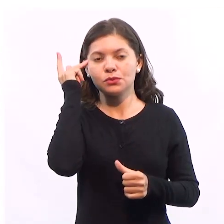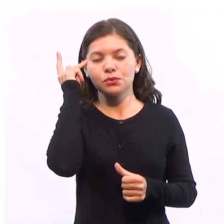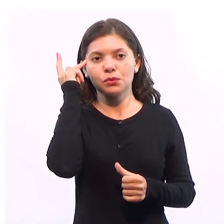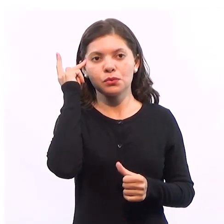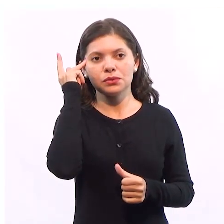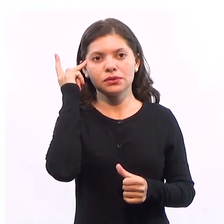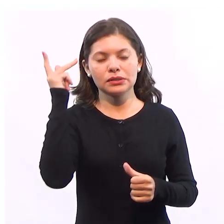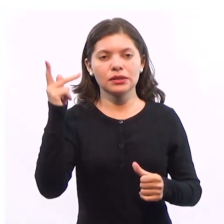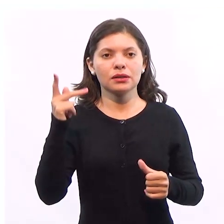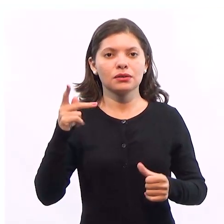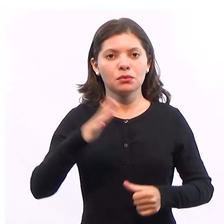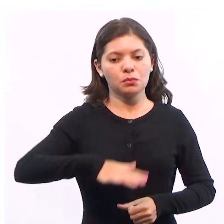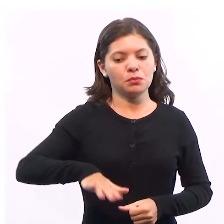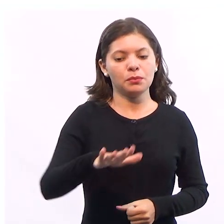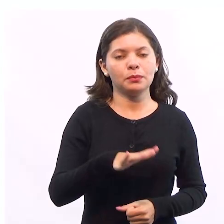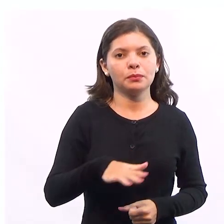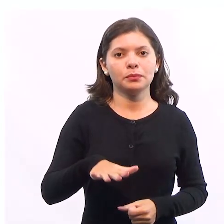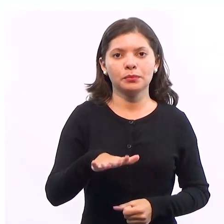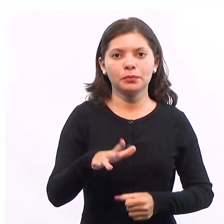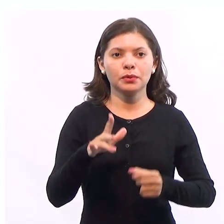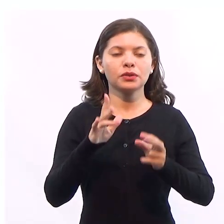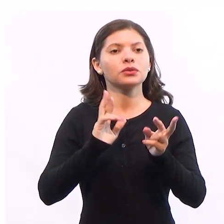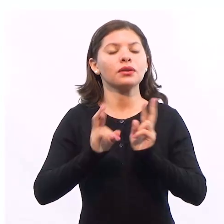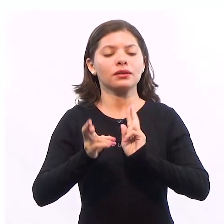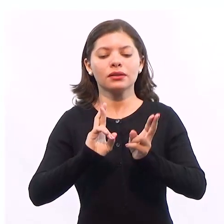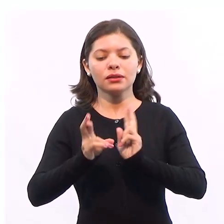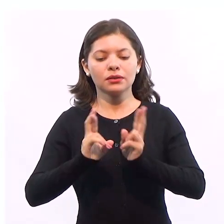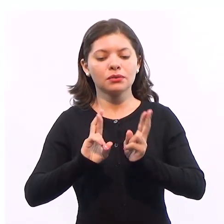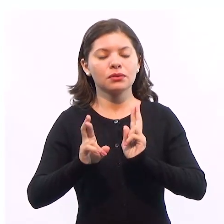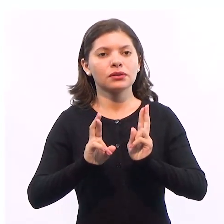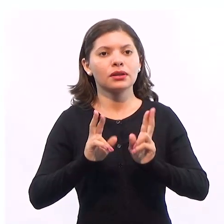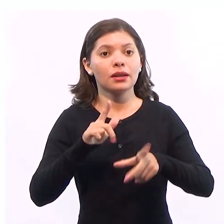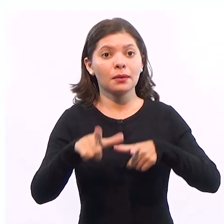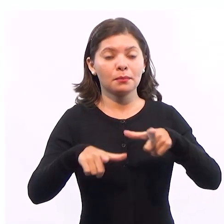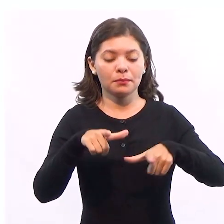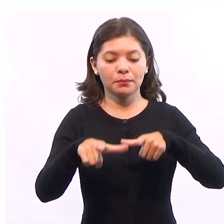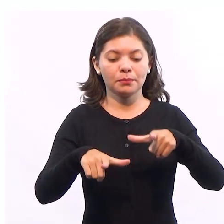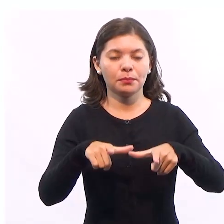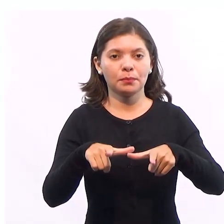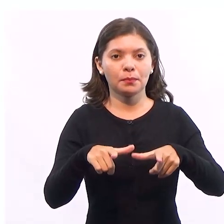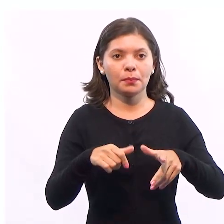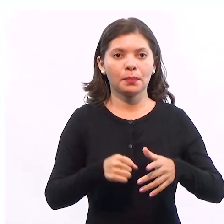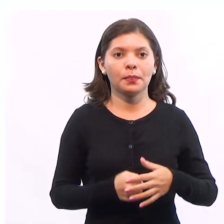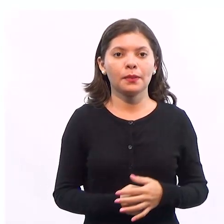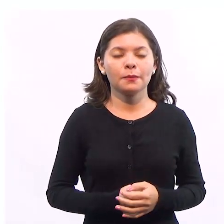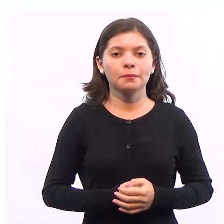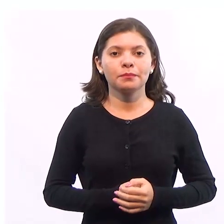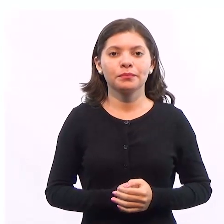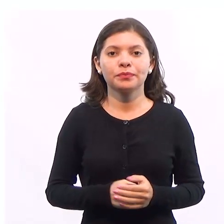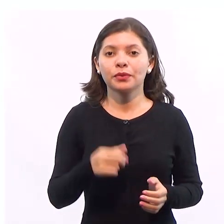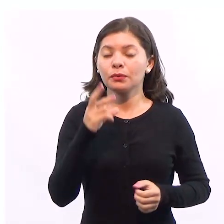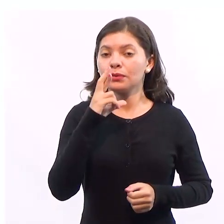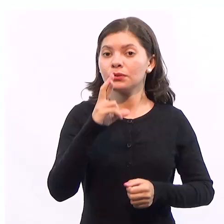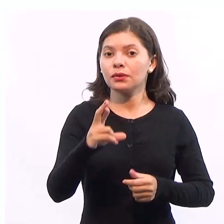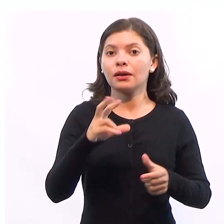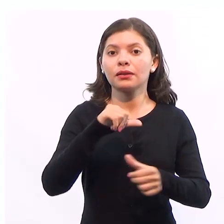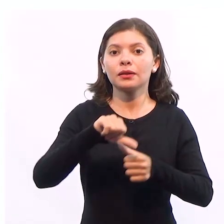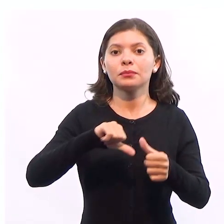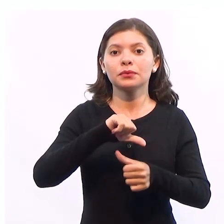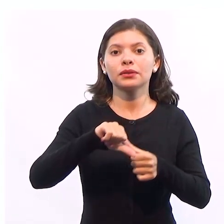mudar, tá, as pessoas, assim como o ambiente, tá bom, que circunda as relações de trabalho.